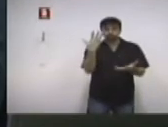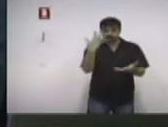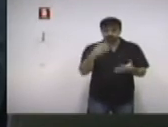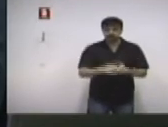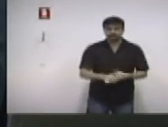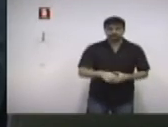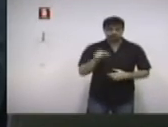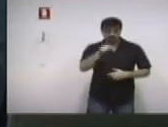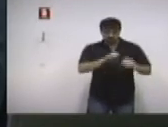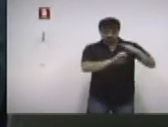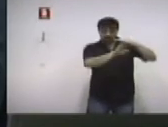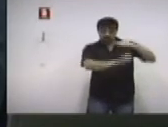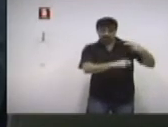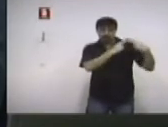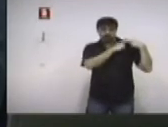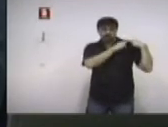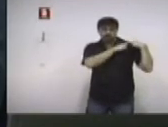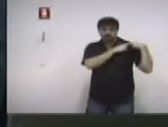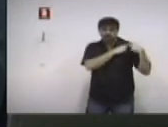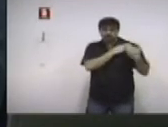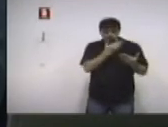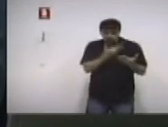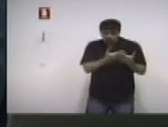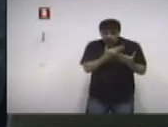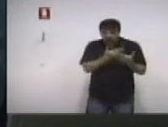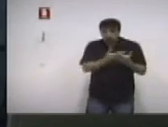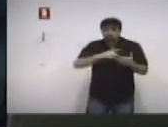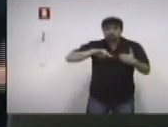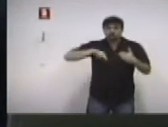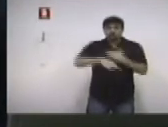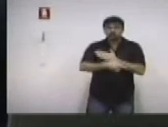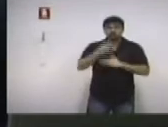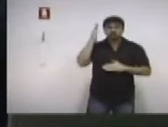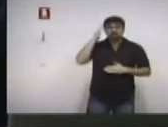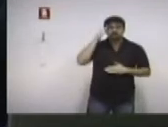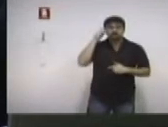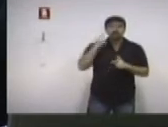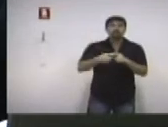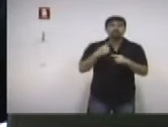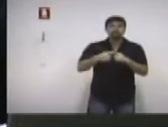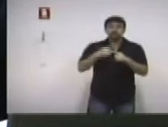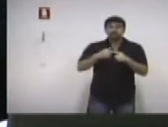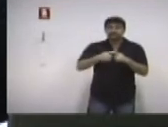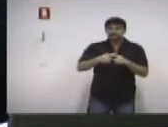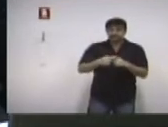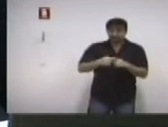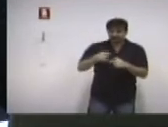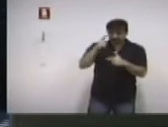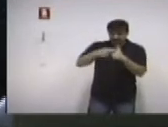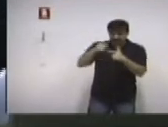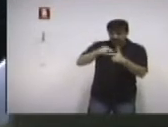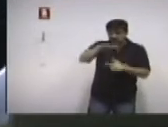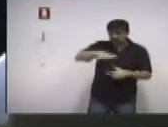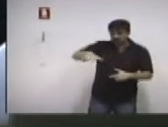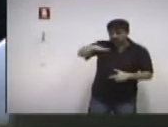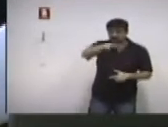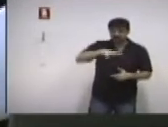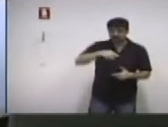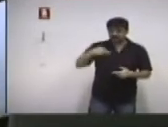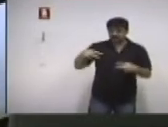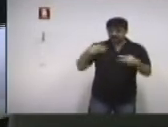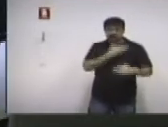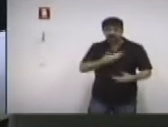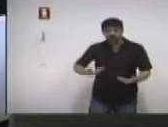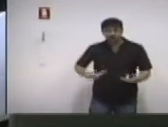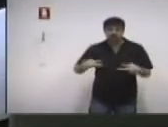poder público Mais especificamente no funcionalismo público municipal e o Executivo antes